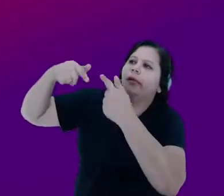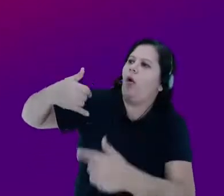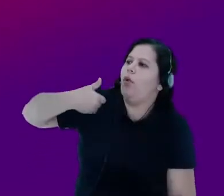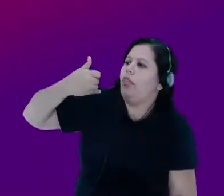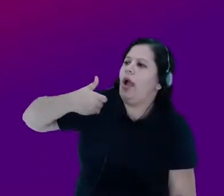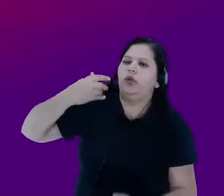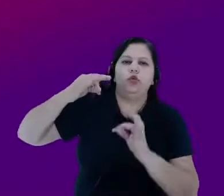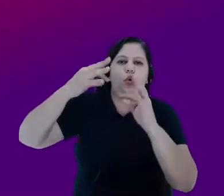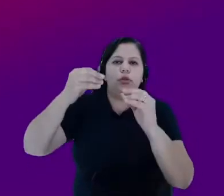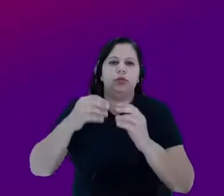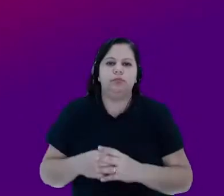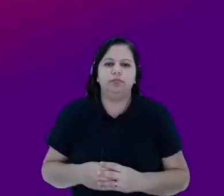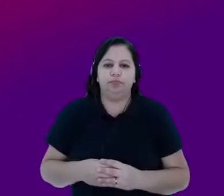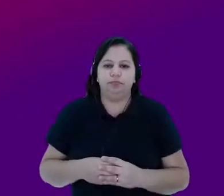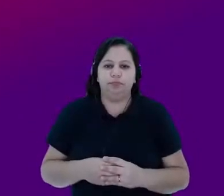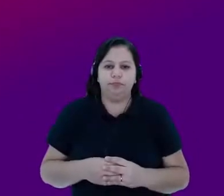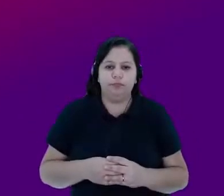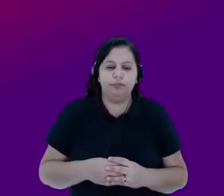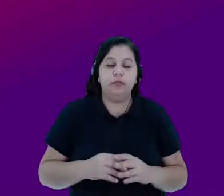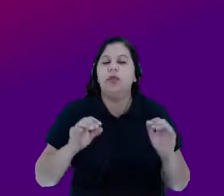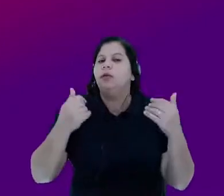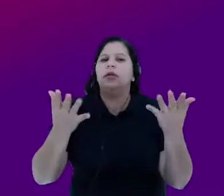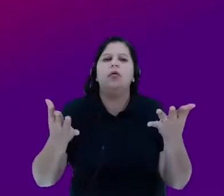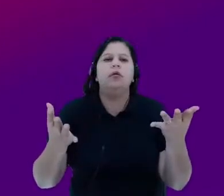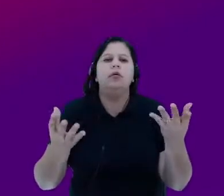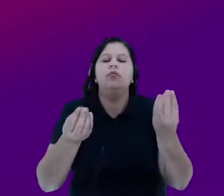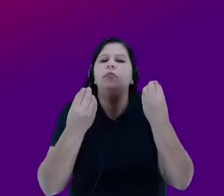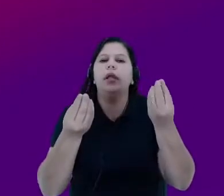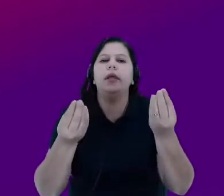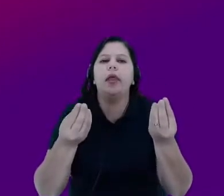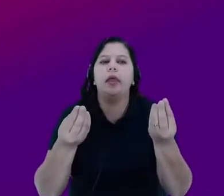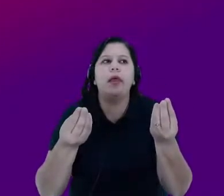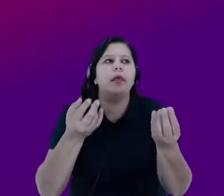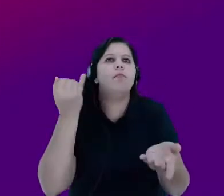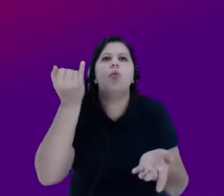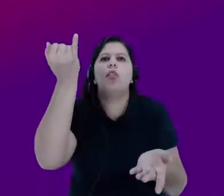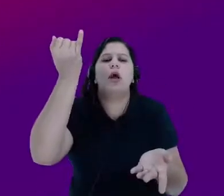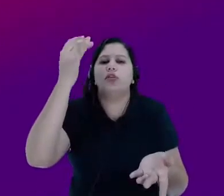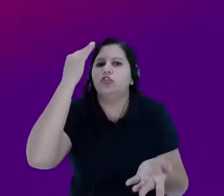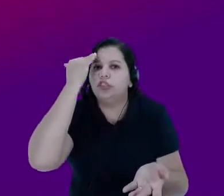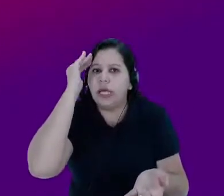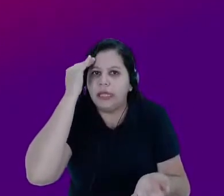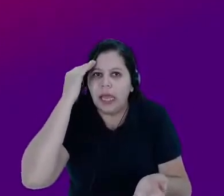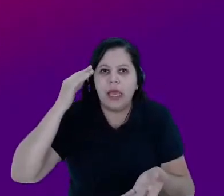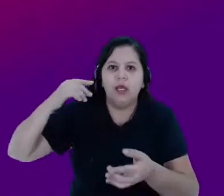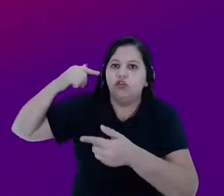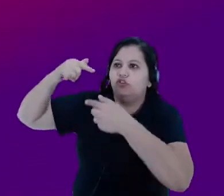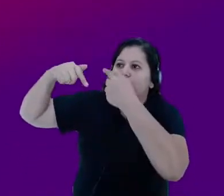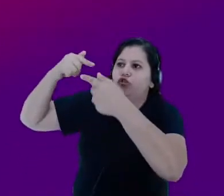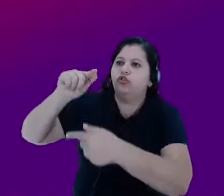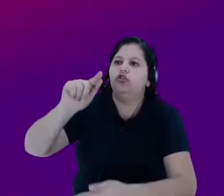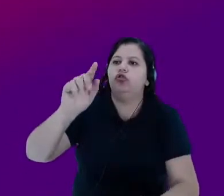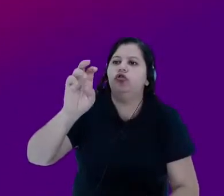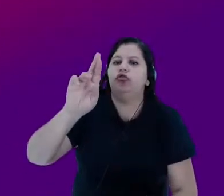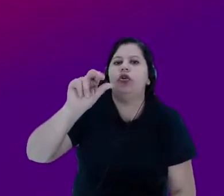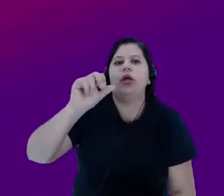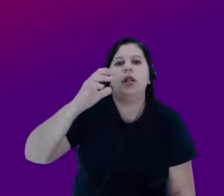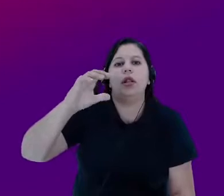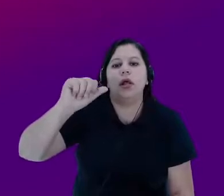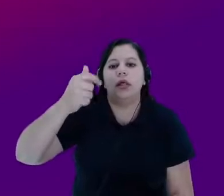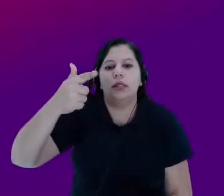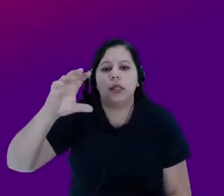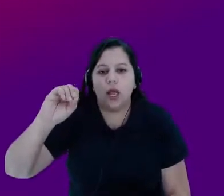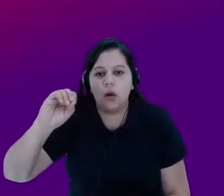geração? Porque, de certa forma, a gente está falando sobre experiência, né? E aí, nesse outro GT, a gente entendeu um pouquinho do quão